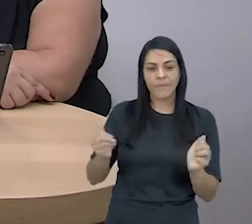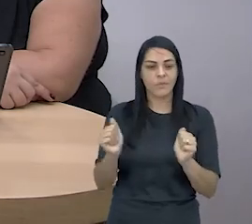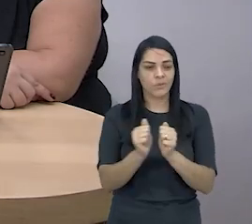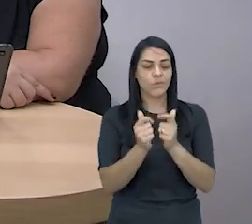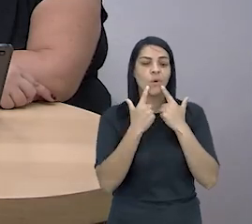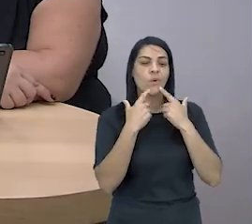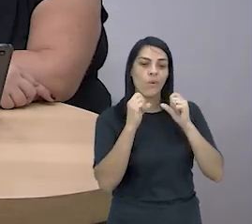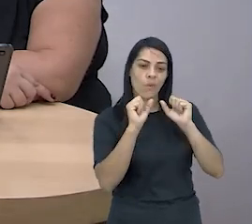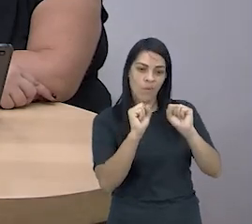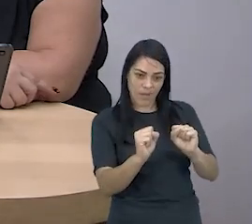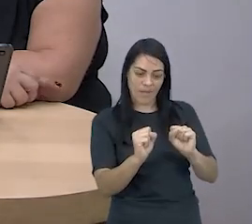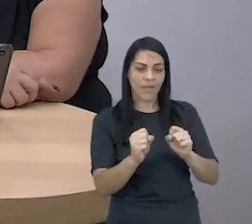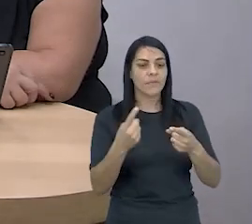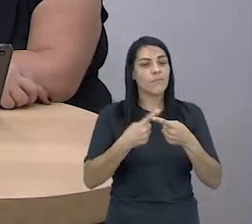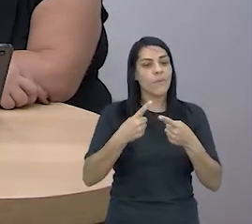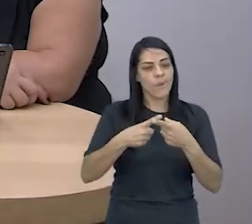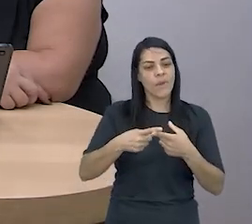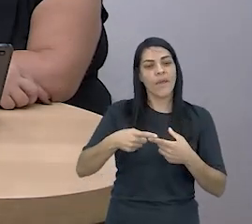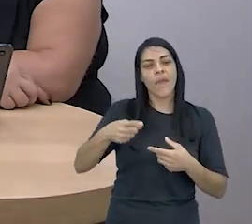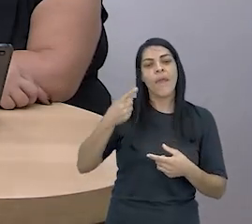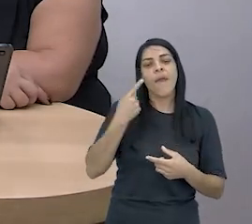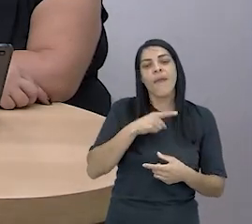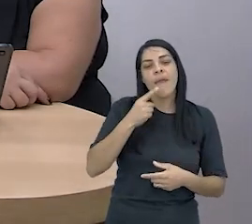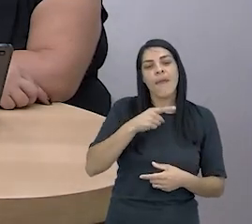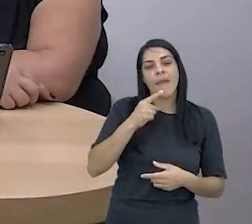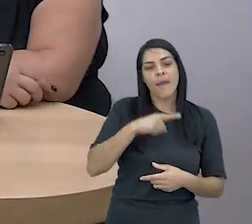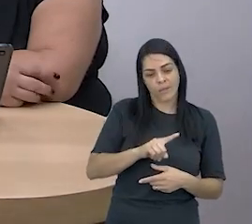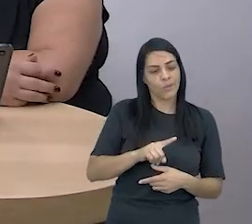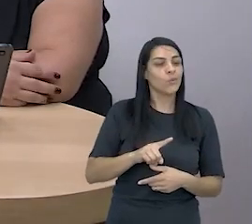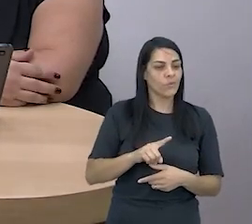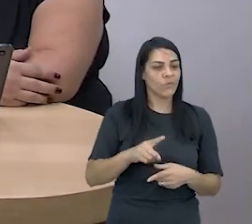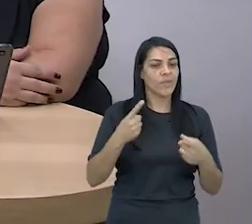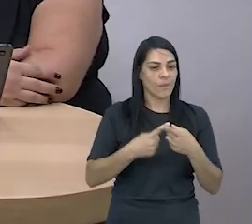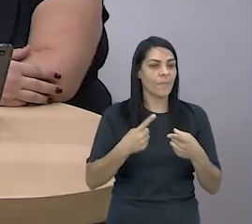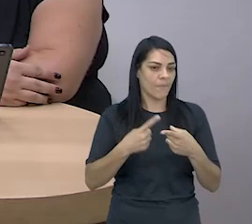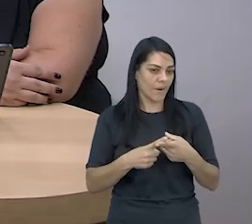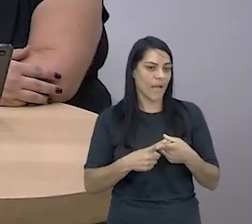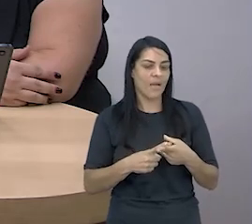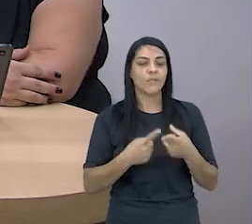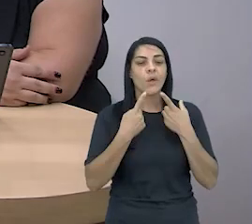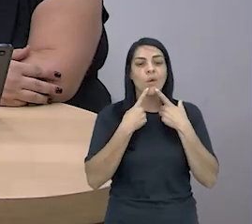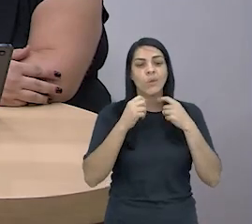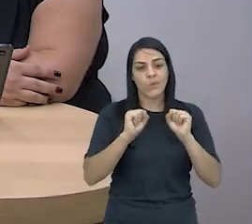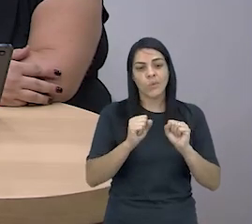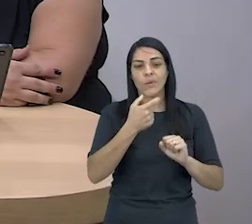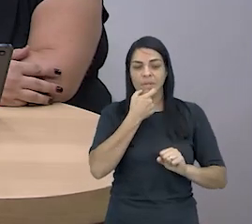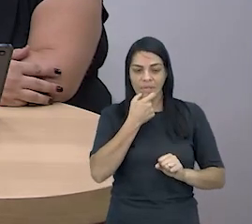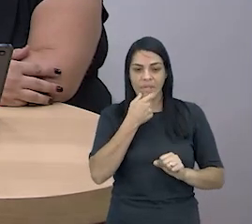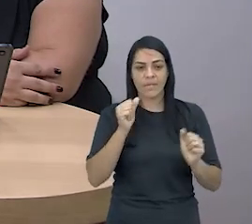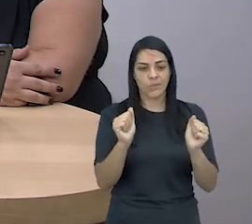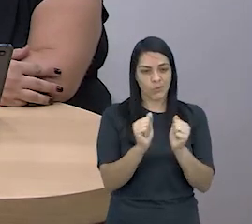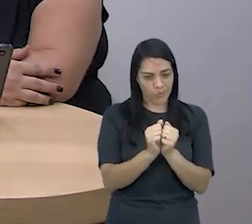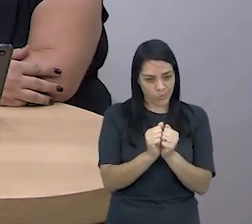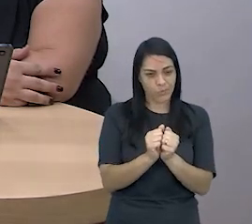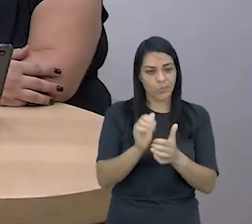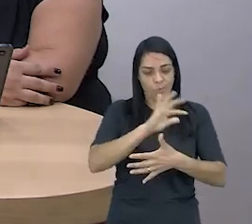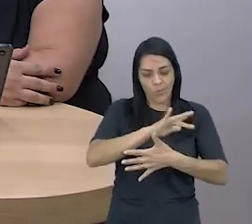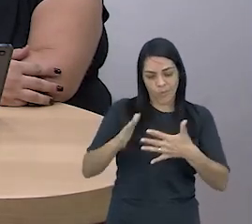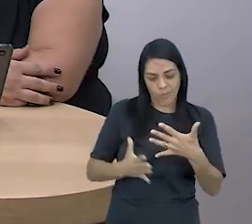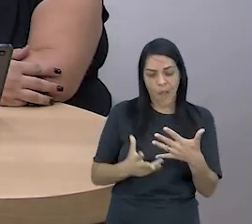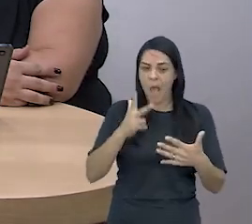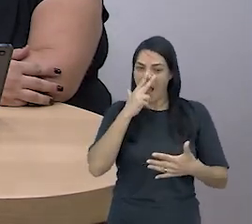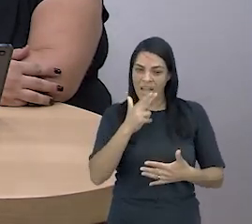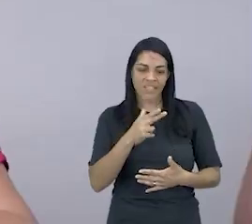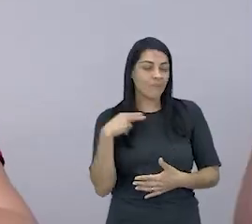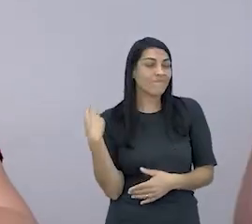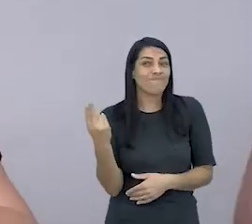das dúvidas muito grandes, assim, do pessoal de inglês muito. Com Libras, né, dos surdos, por conta de achar que não dá para trabalhar. Então, a